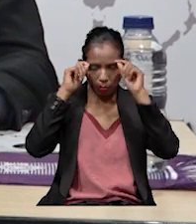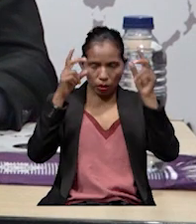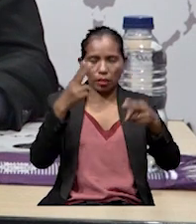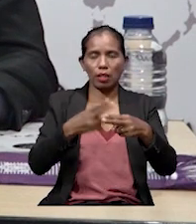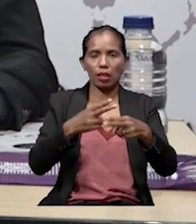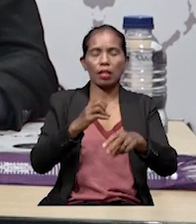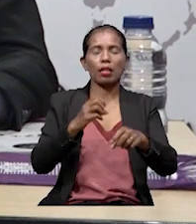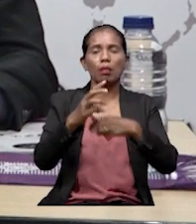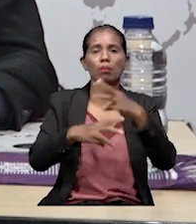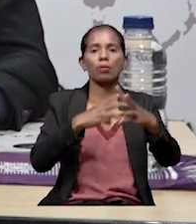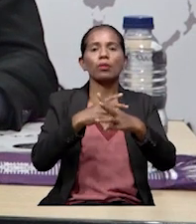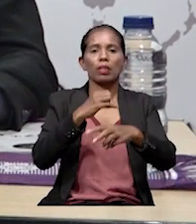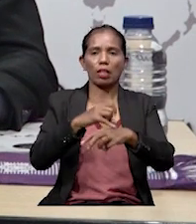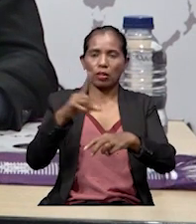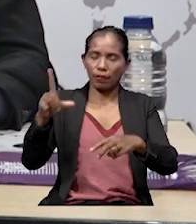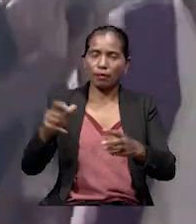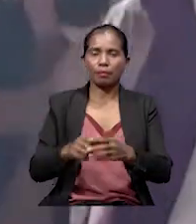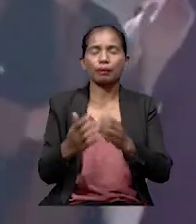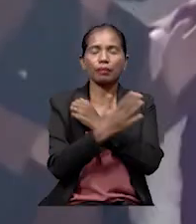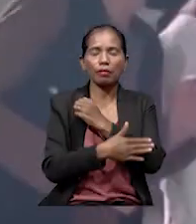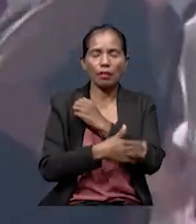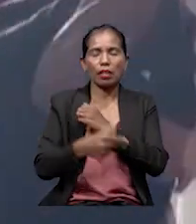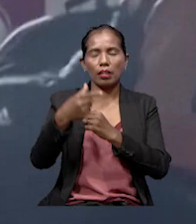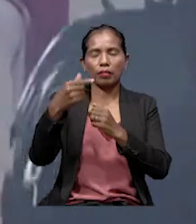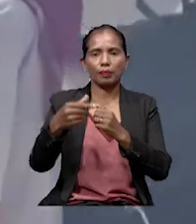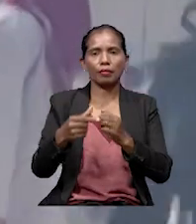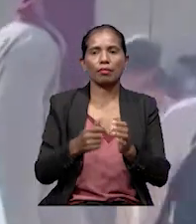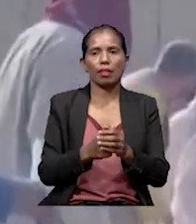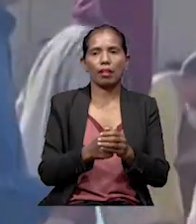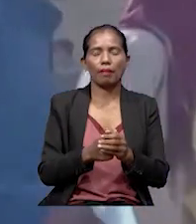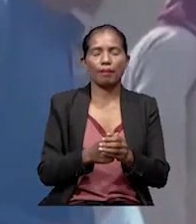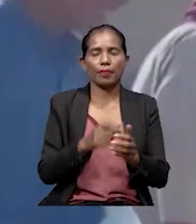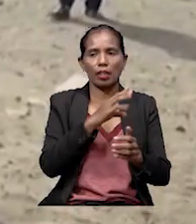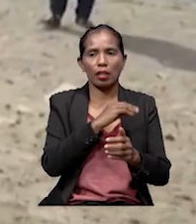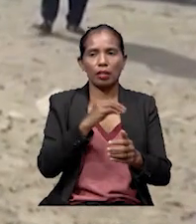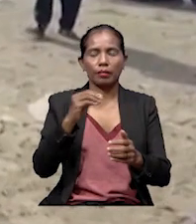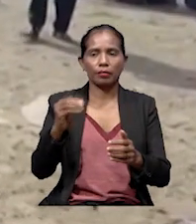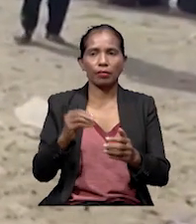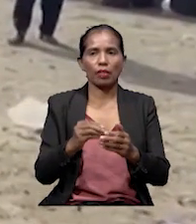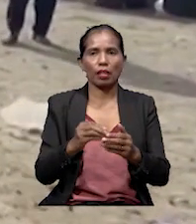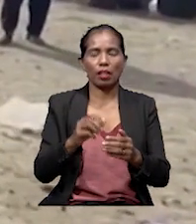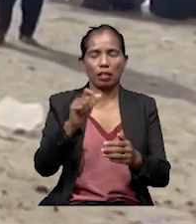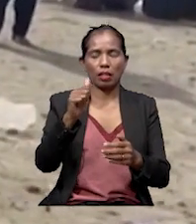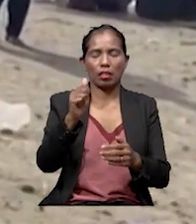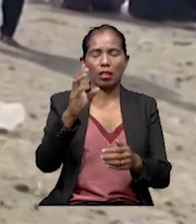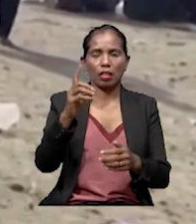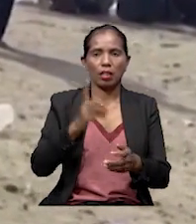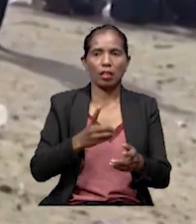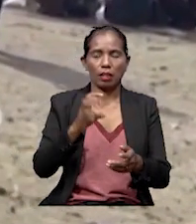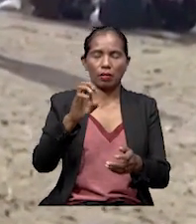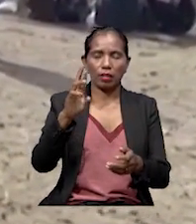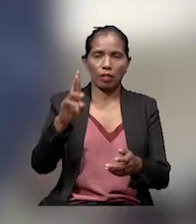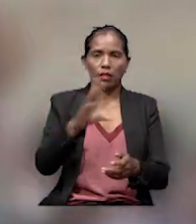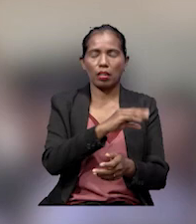internacional. Nação membro G7 Plus, Hanesan Afganistão, Burundi, Central African Republic, South Comores, Democratic Republic of